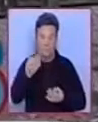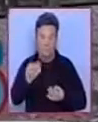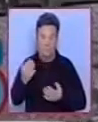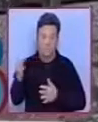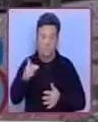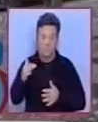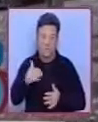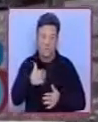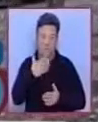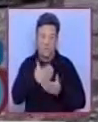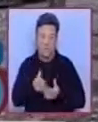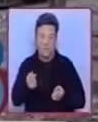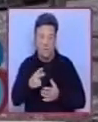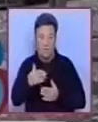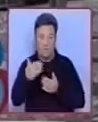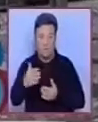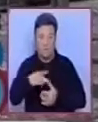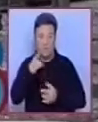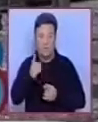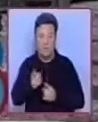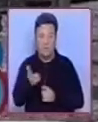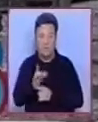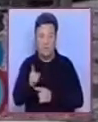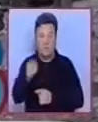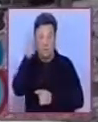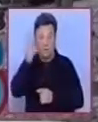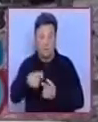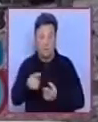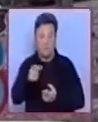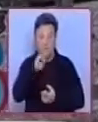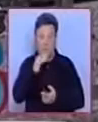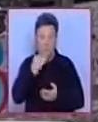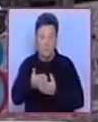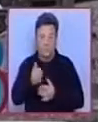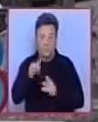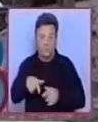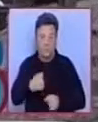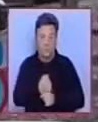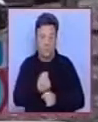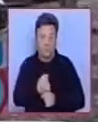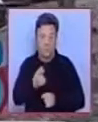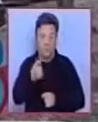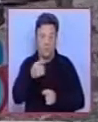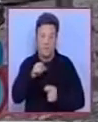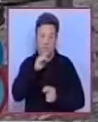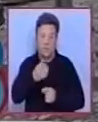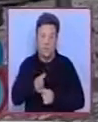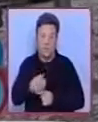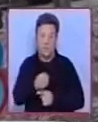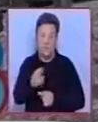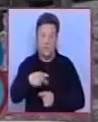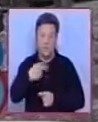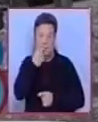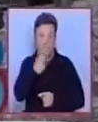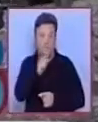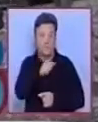criar nova oferta turística, que é o caso destas aldeias, ou do que pode resultar no fim deste trabalho, sei lá, uma rota para visitar as aldeias de